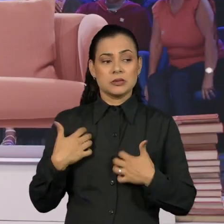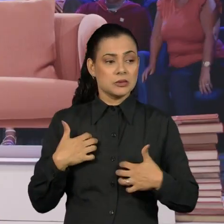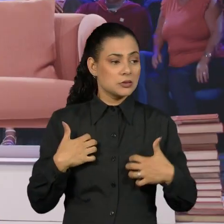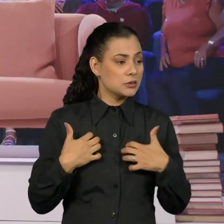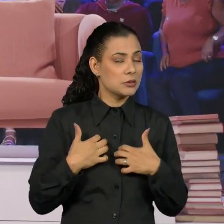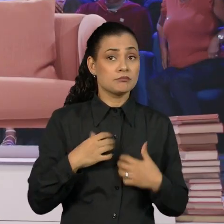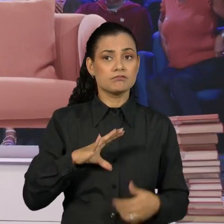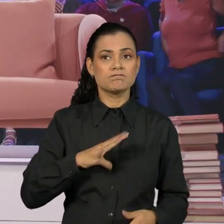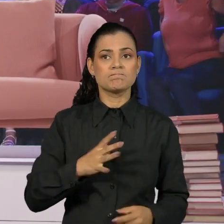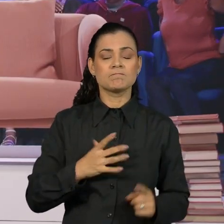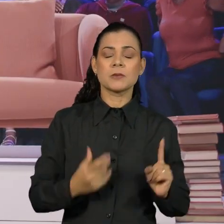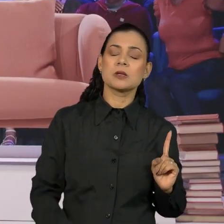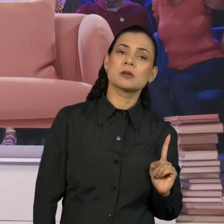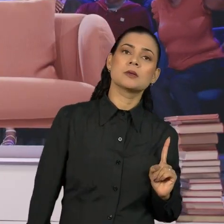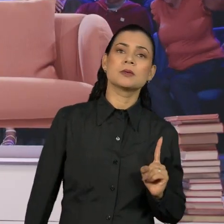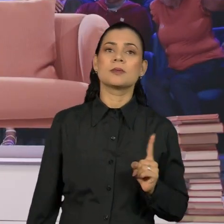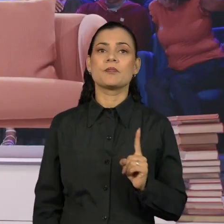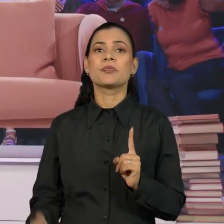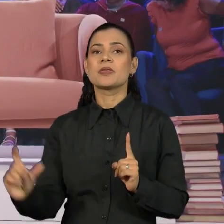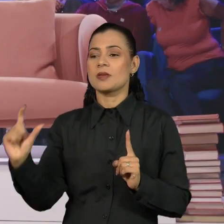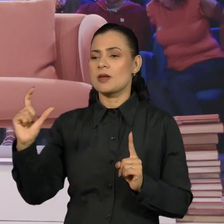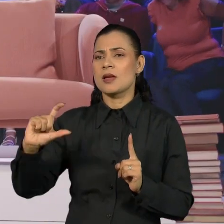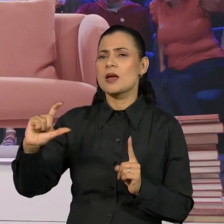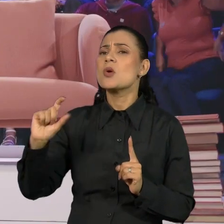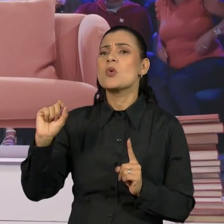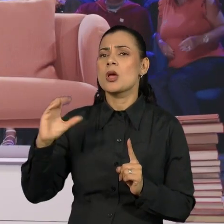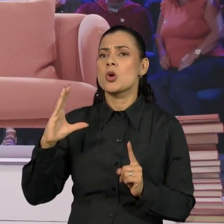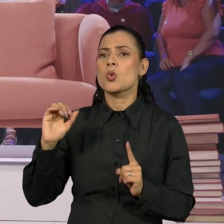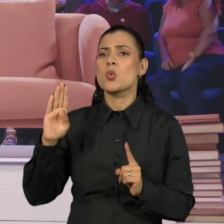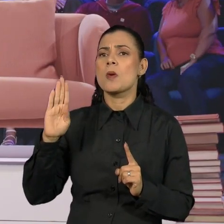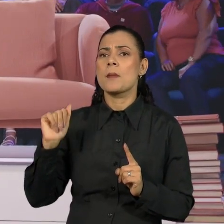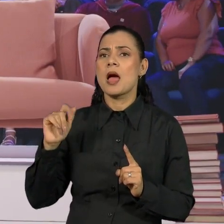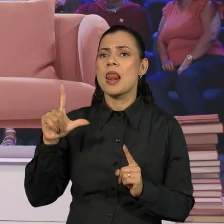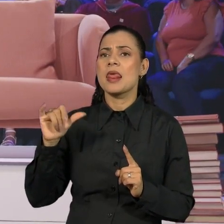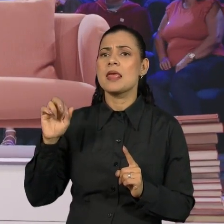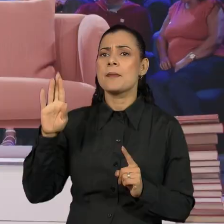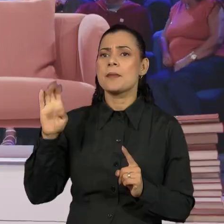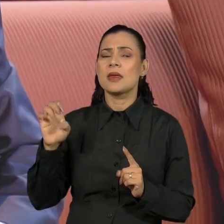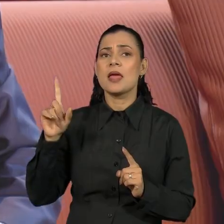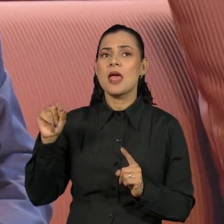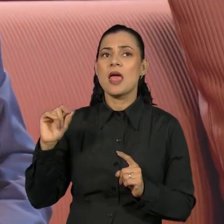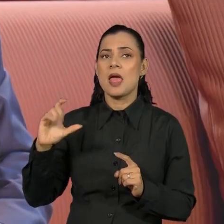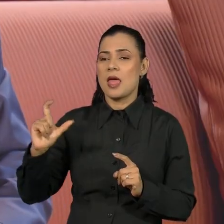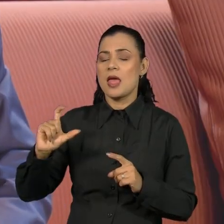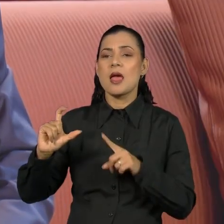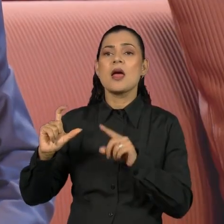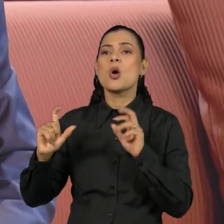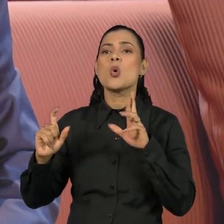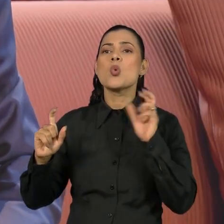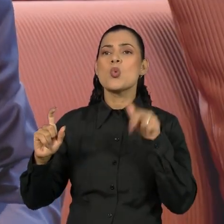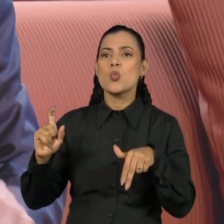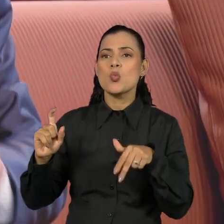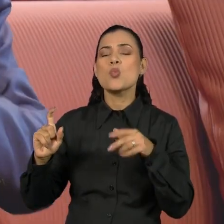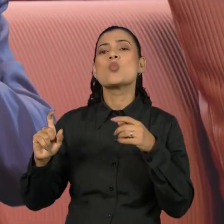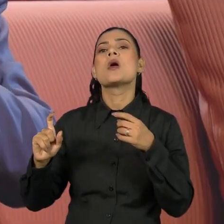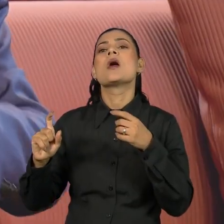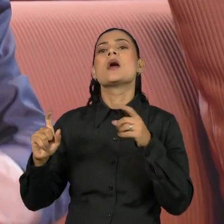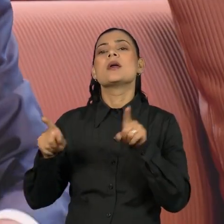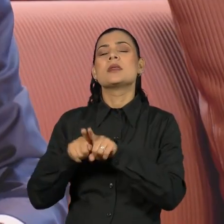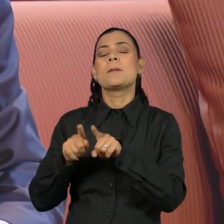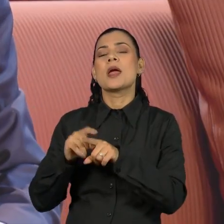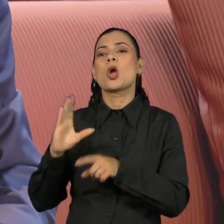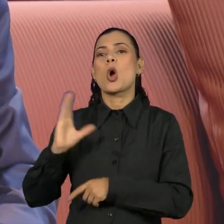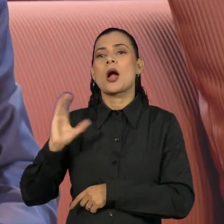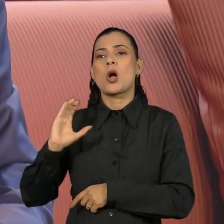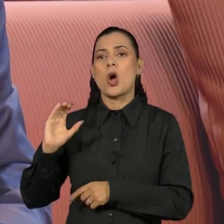coragem, tomei um Cuba Libre, naquele tempo era rum com Coca-Cola, né? Tomei uma Cuba